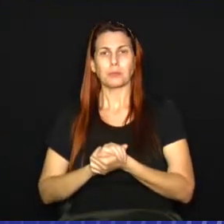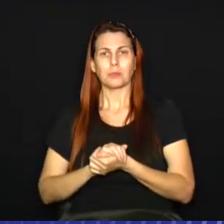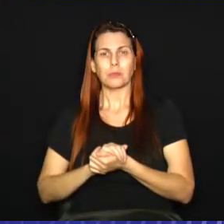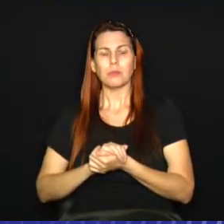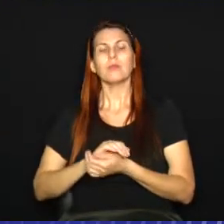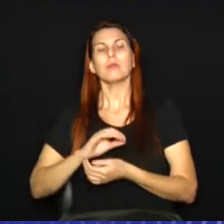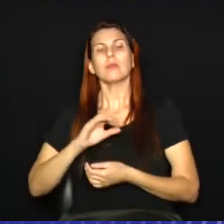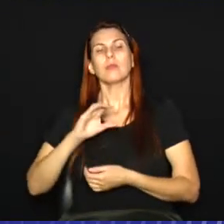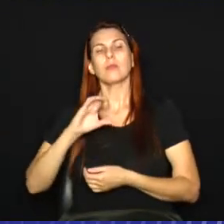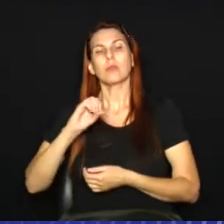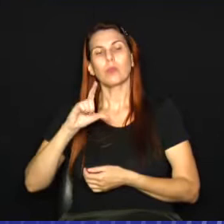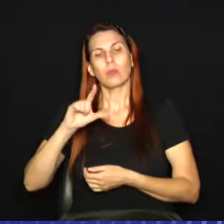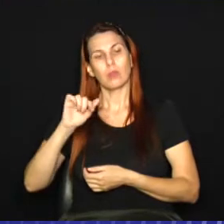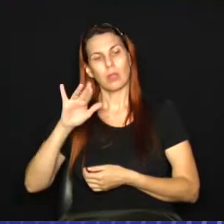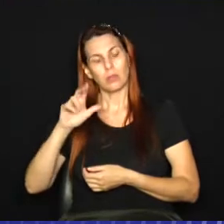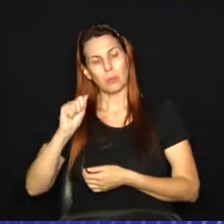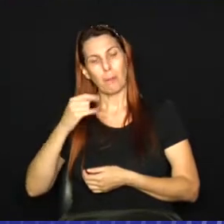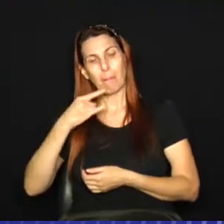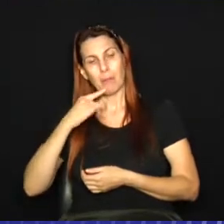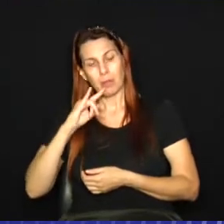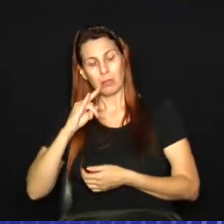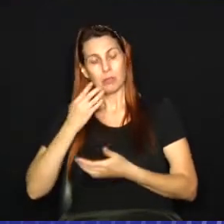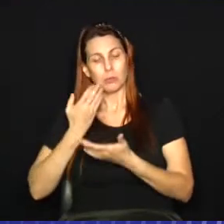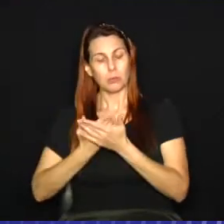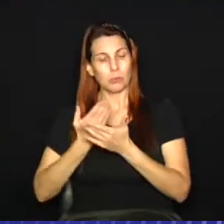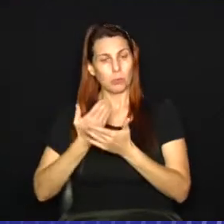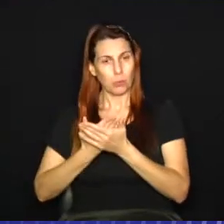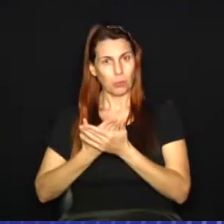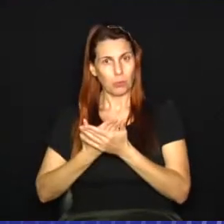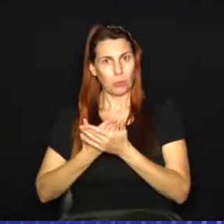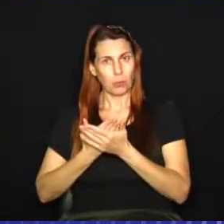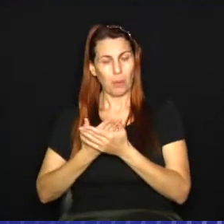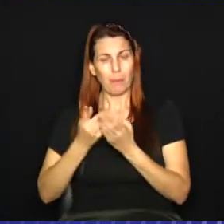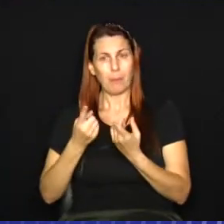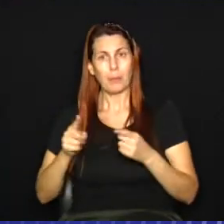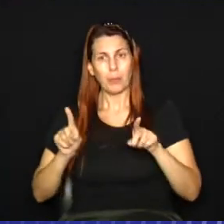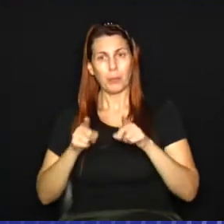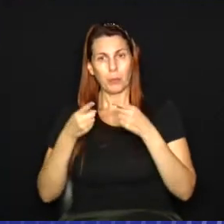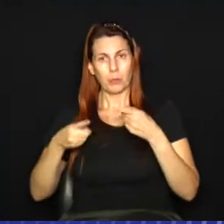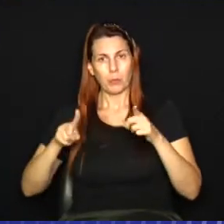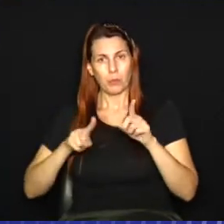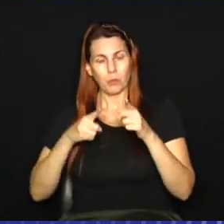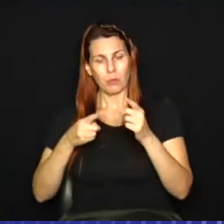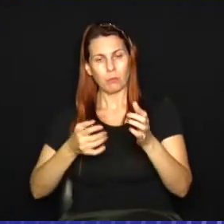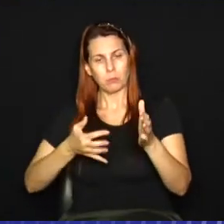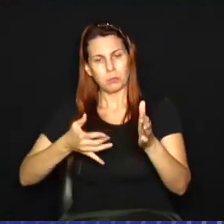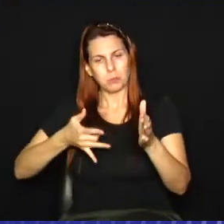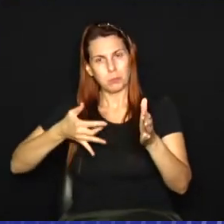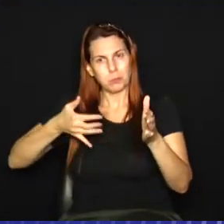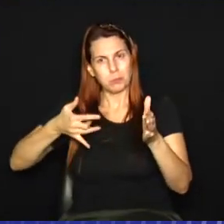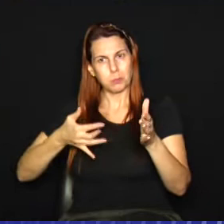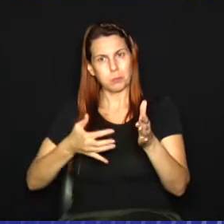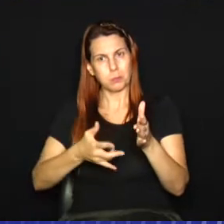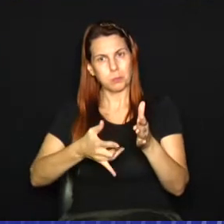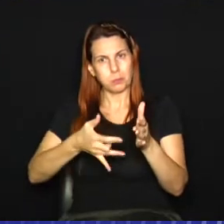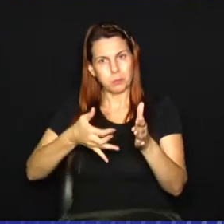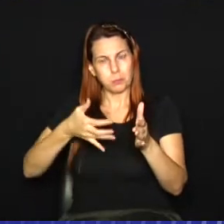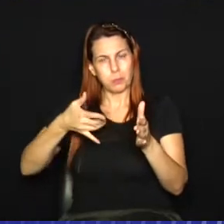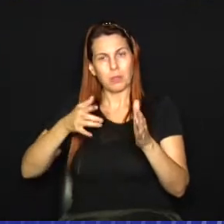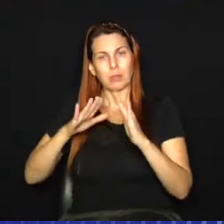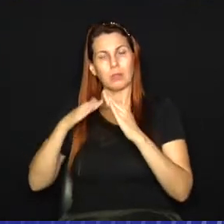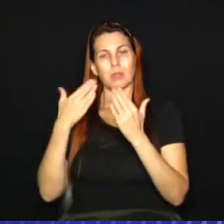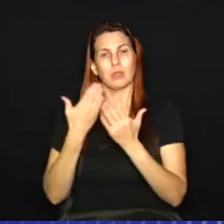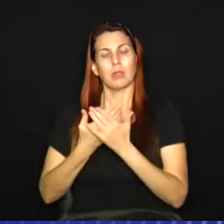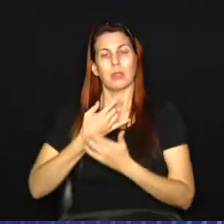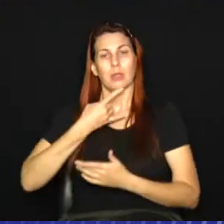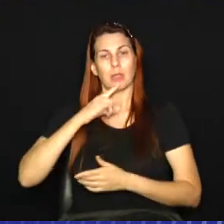Colégio Piracicabano. Estudou iniciação musical e violoncelo na Escola de Música de Piracicaba, bem como